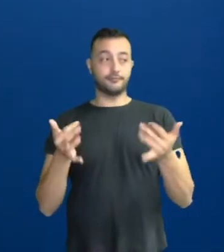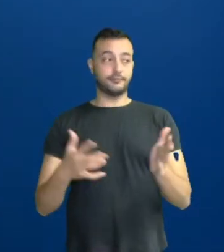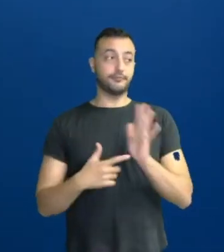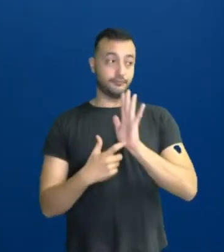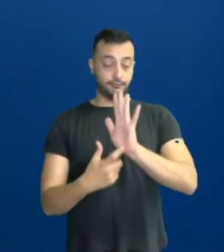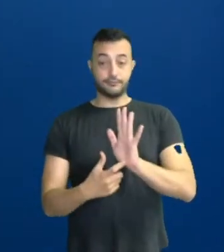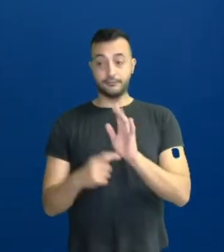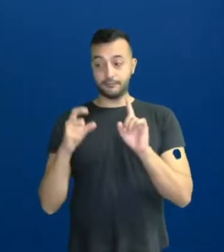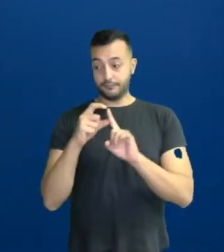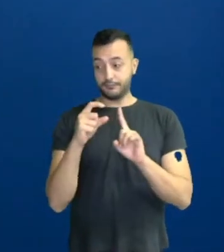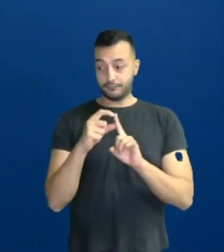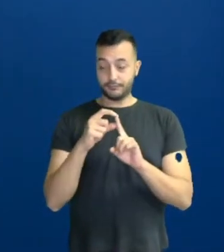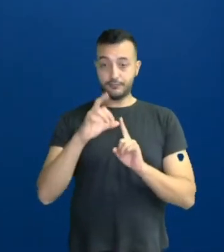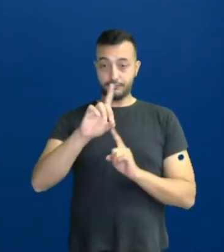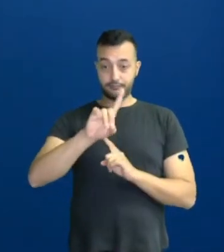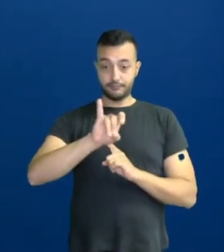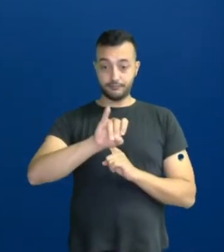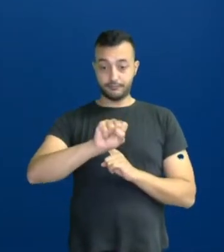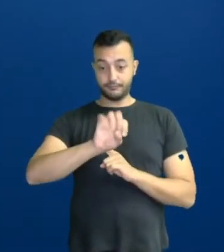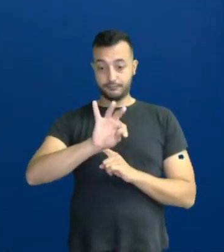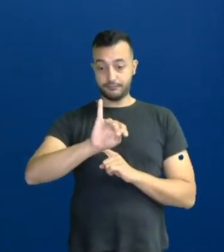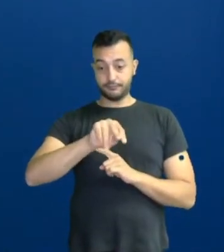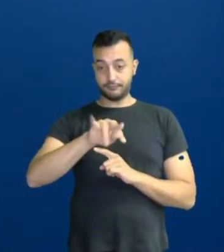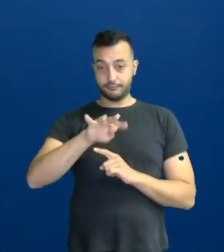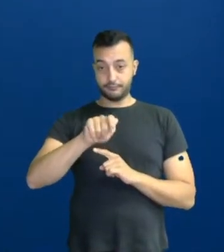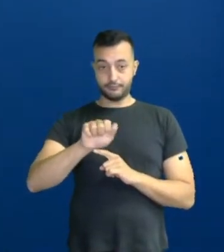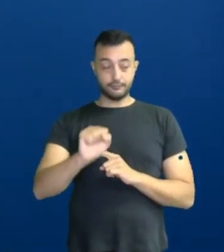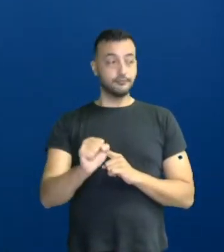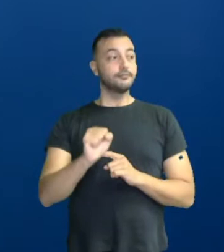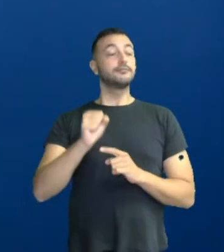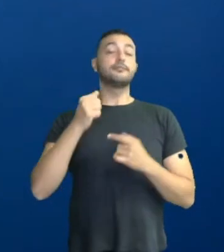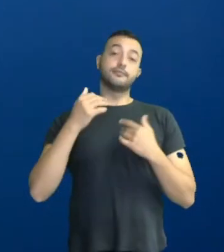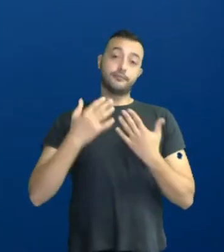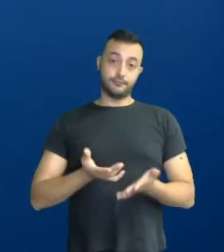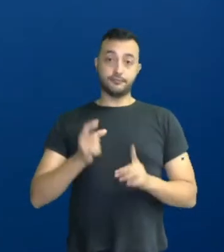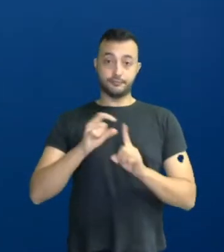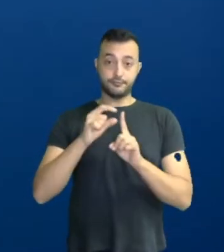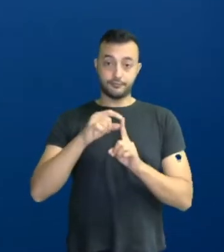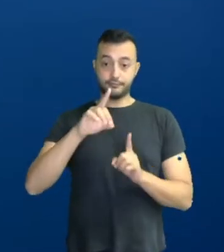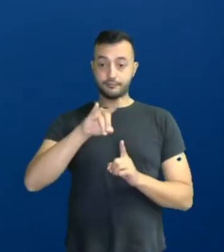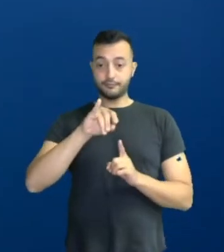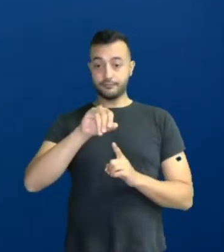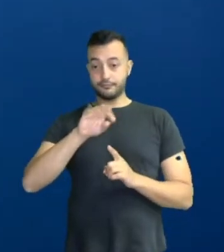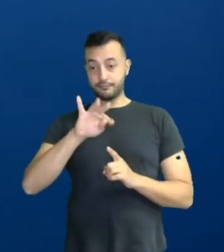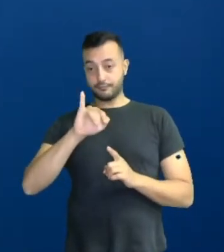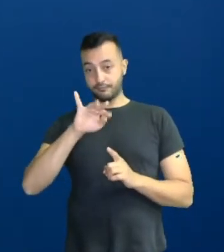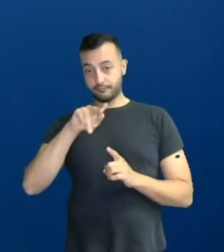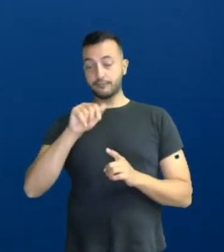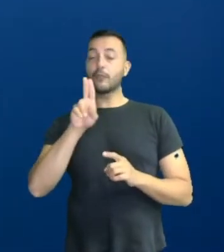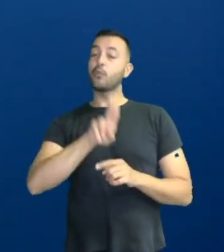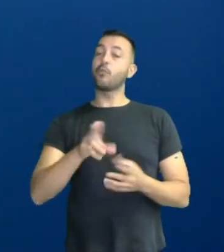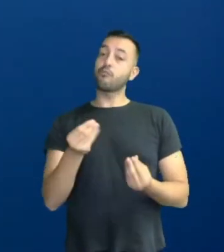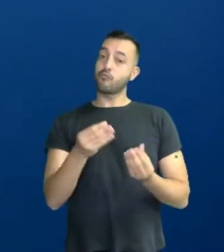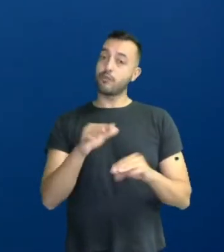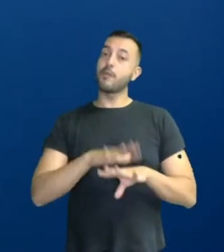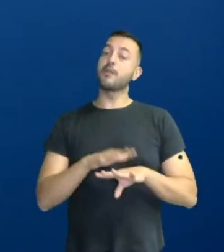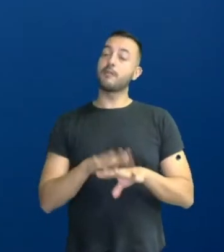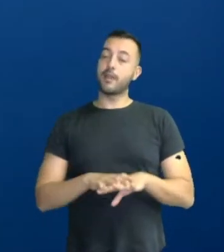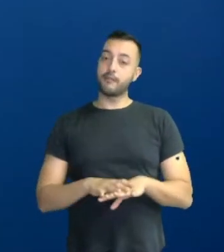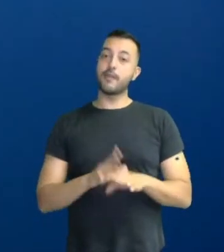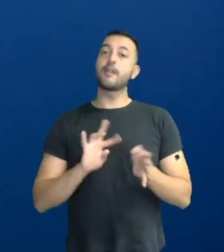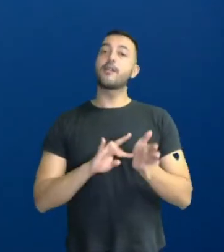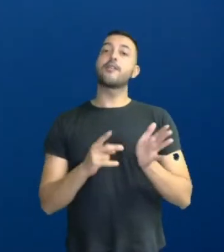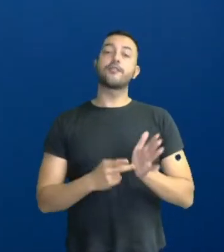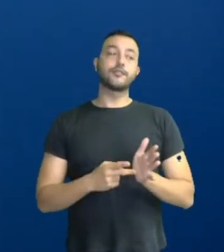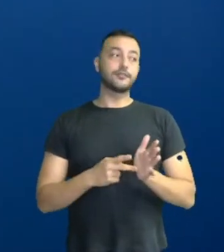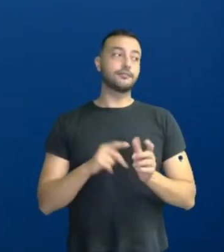eu usei a palavrinha distintas, tá? Então, essa palavra distinta é muito utilizada na matemática. E quer